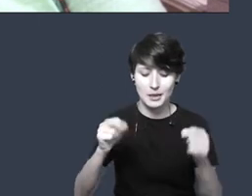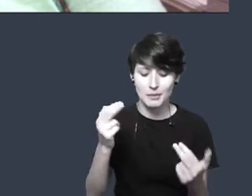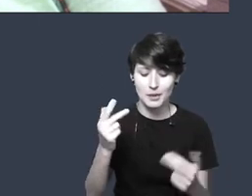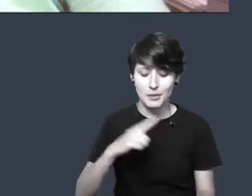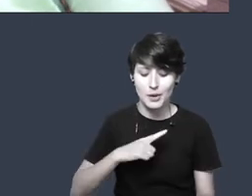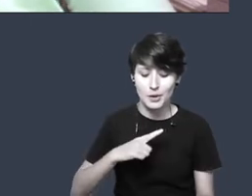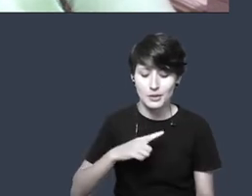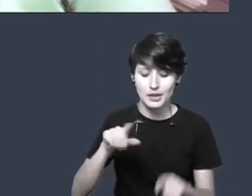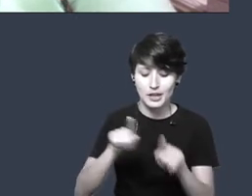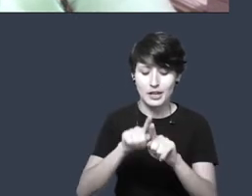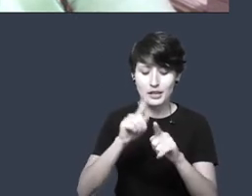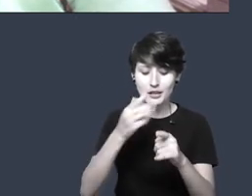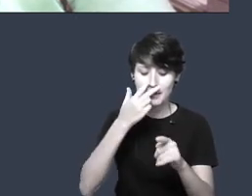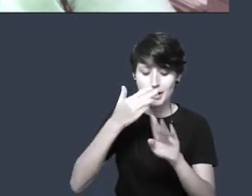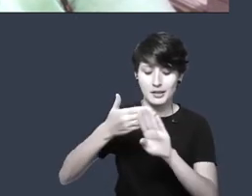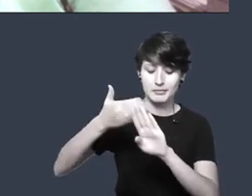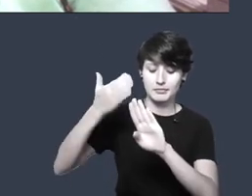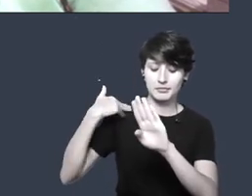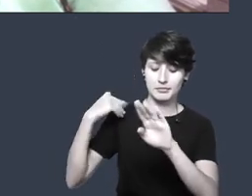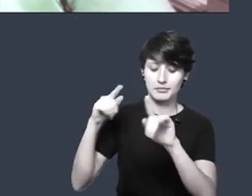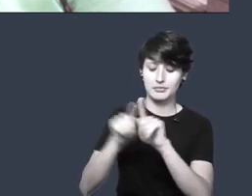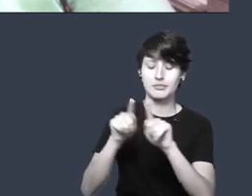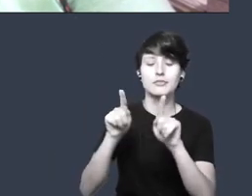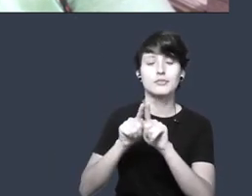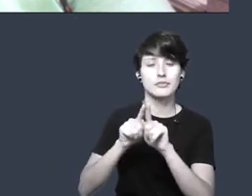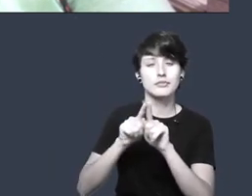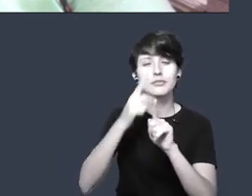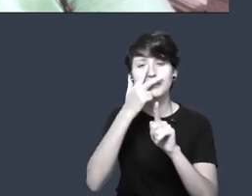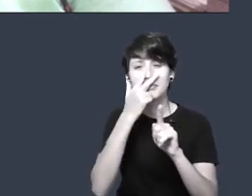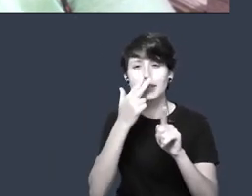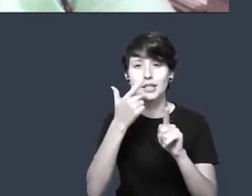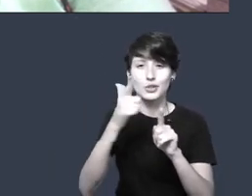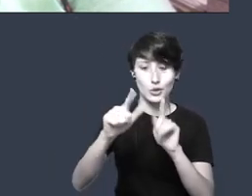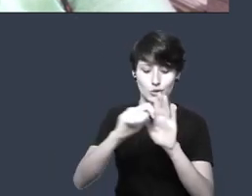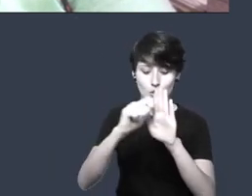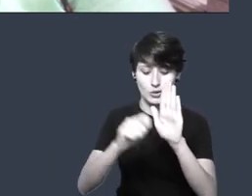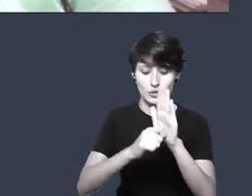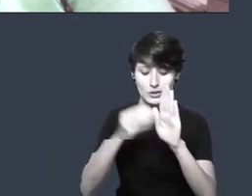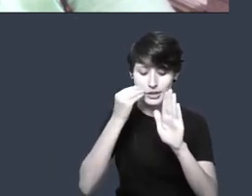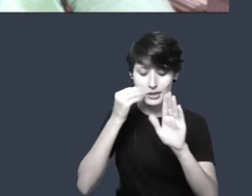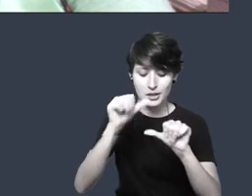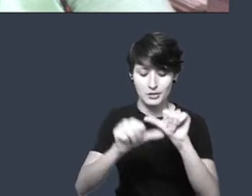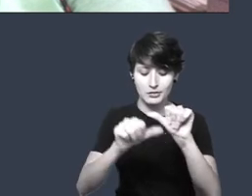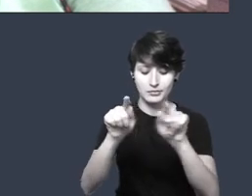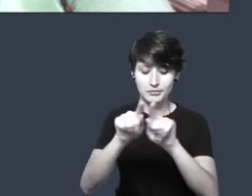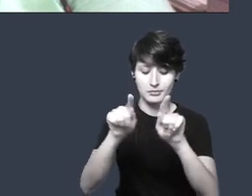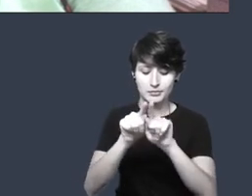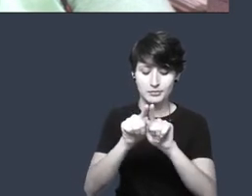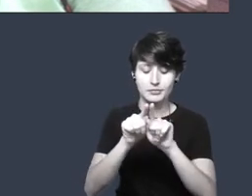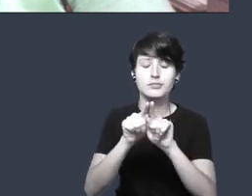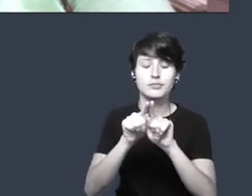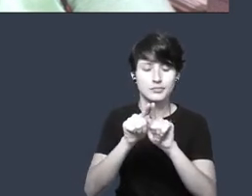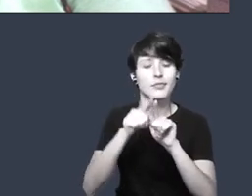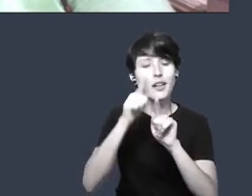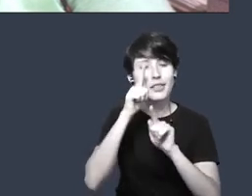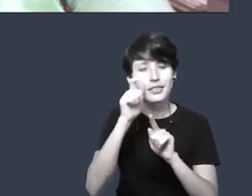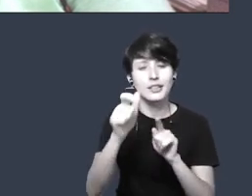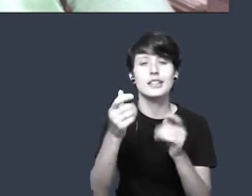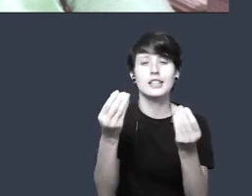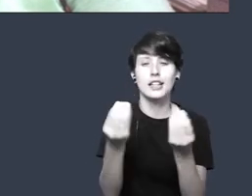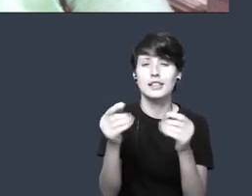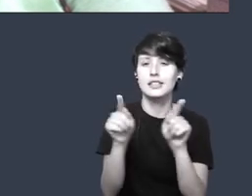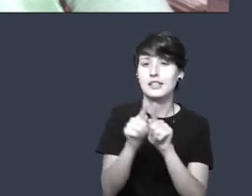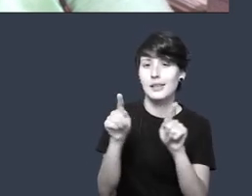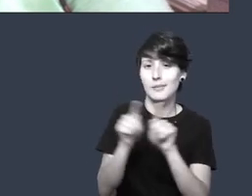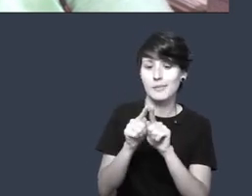inteligência artificial por trás, eles vão ter outros tipos de vírus, outros tipos de algoritmos tentando atacar. Então, é interessante essa história do, se vocês